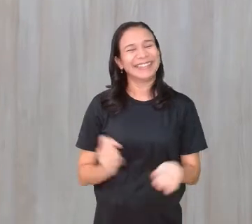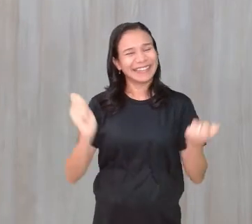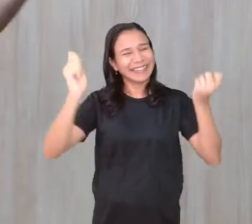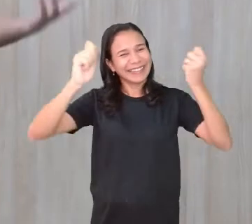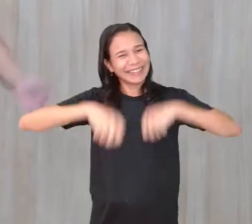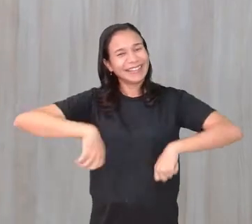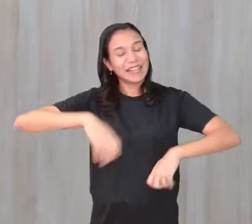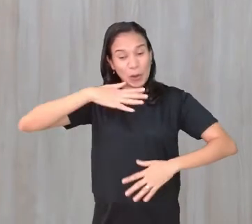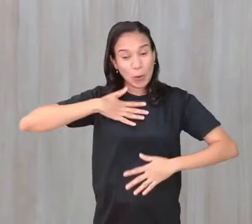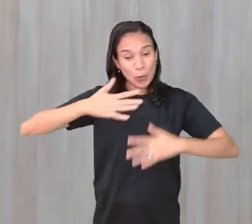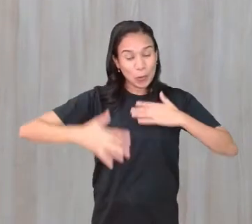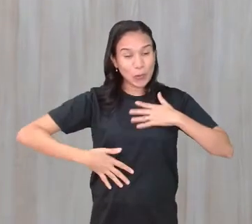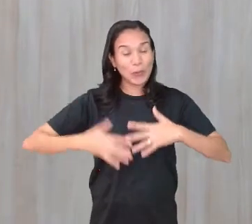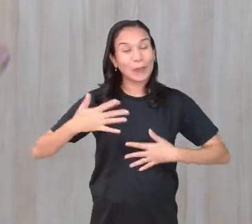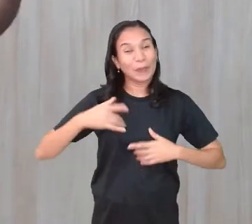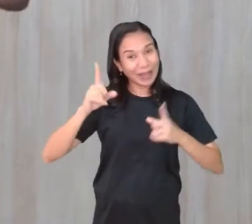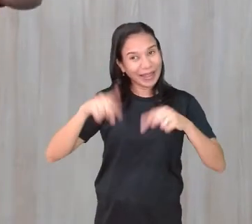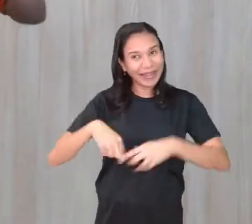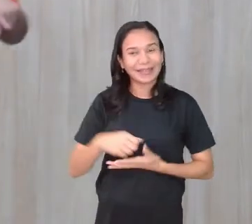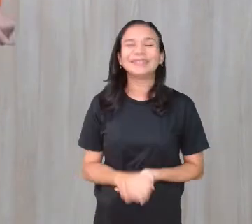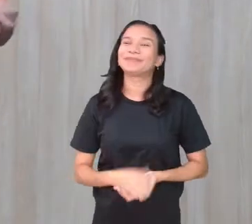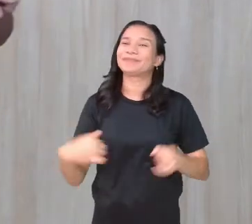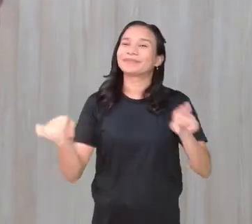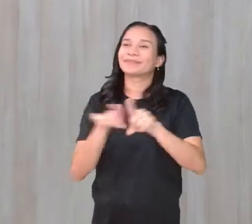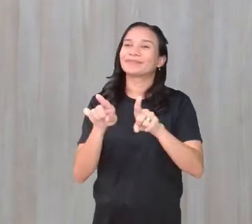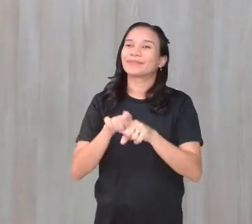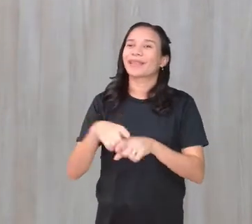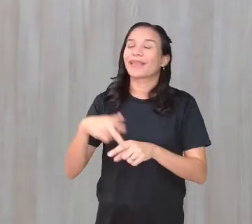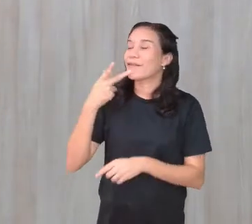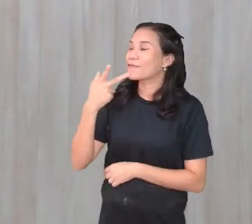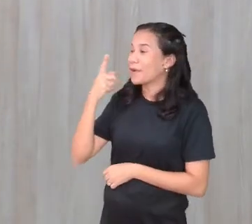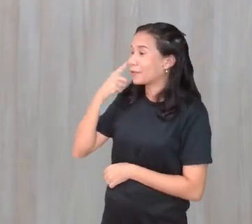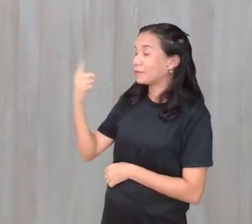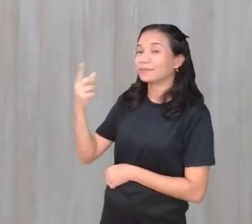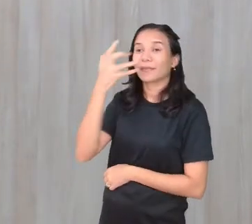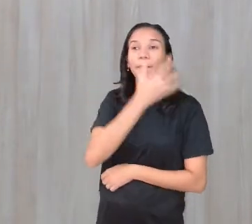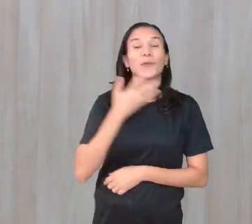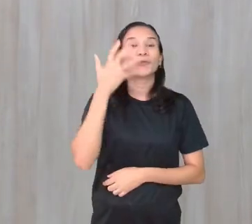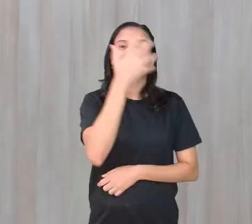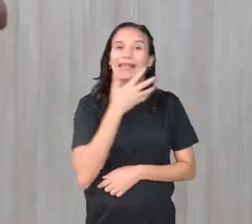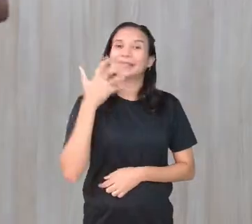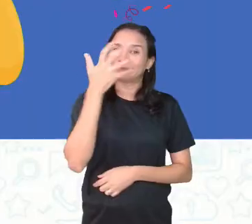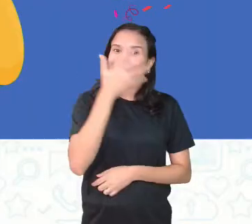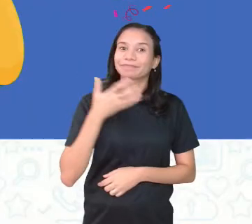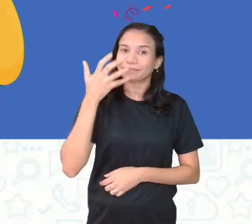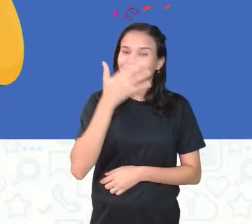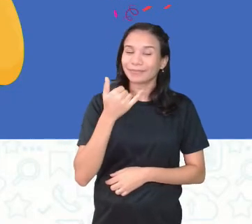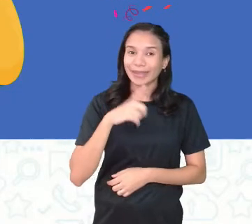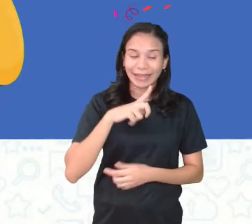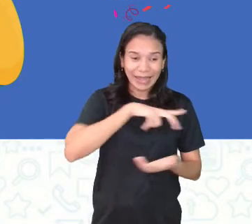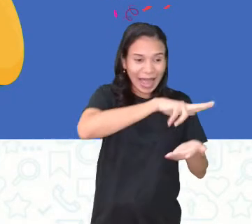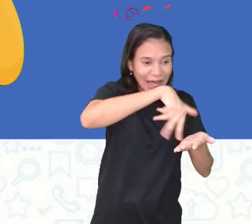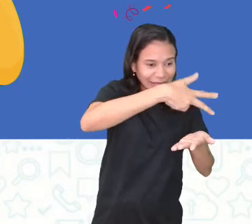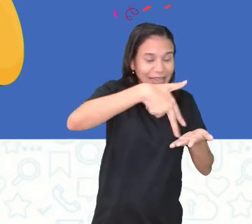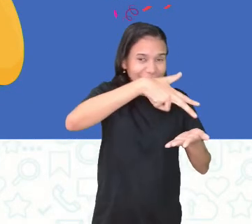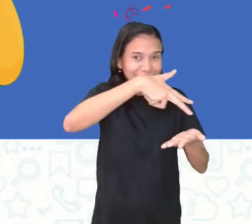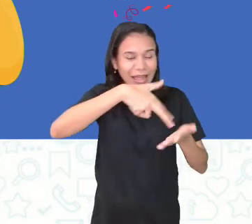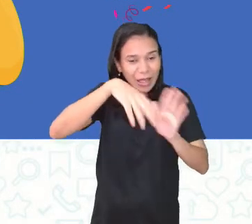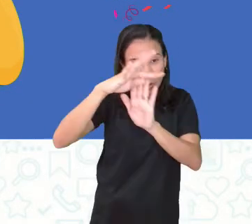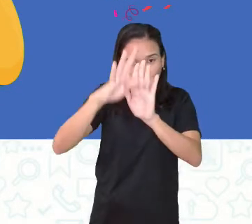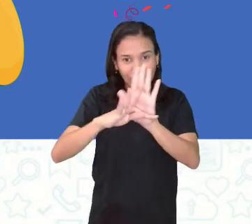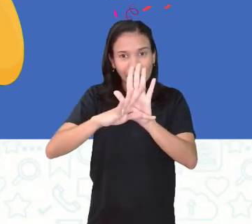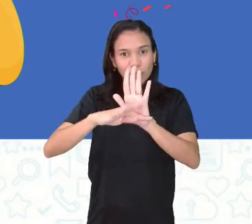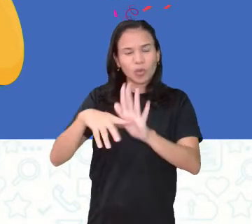um corpo? Vamos lá. Sabe outra coisa que conta uma história? A música. Além da dança, além do texto,